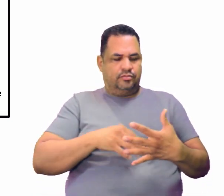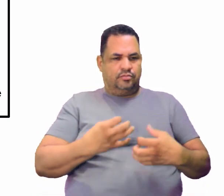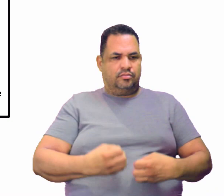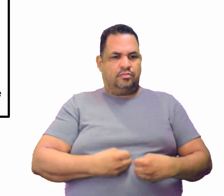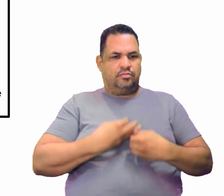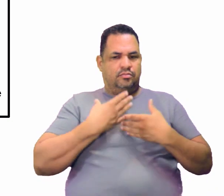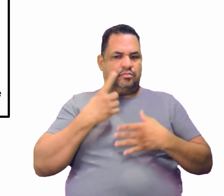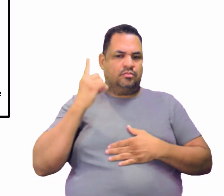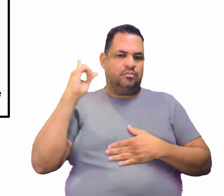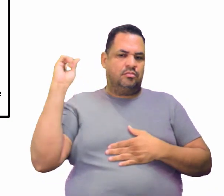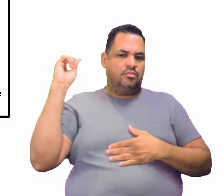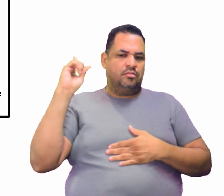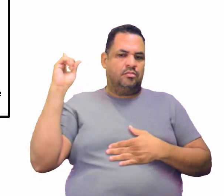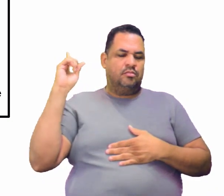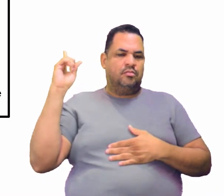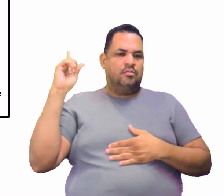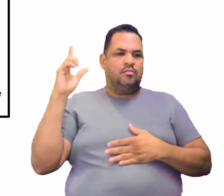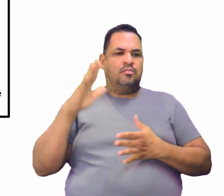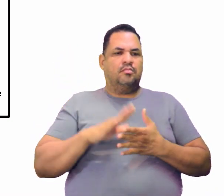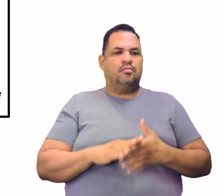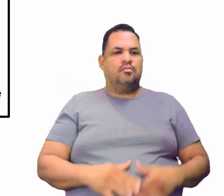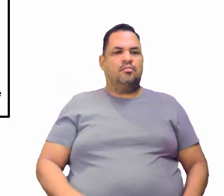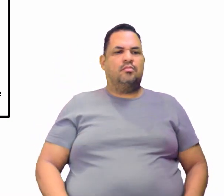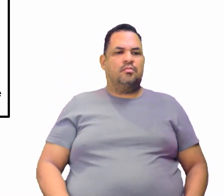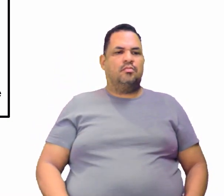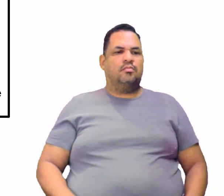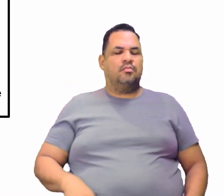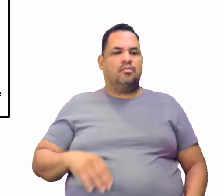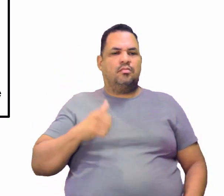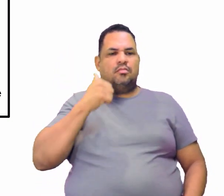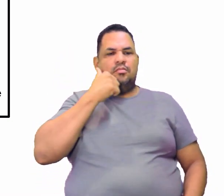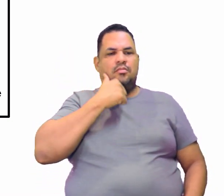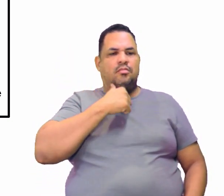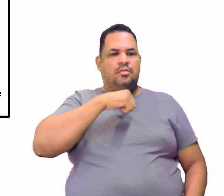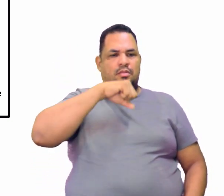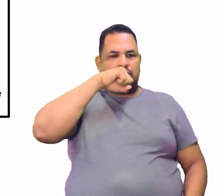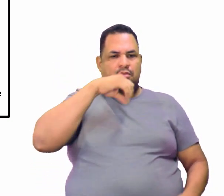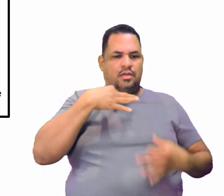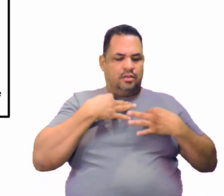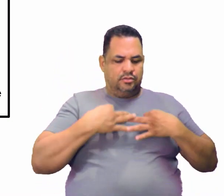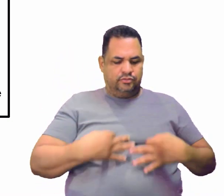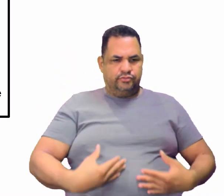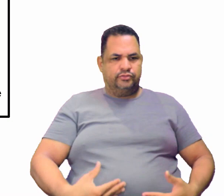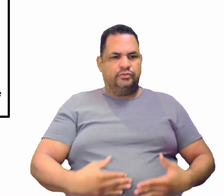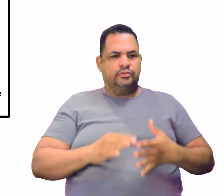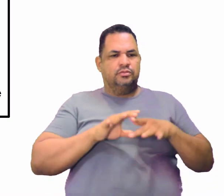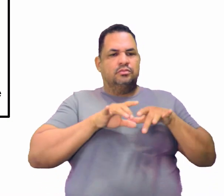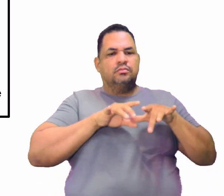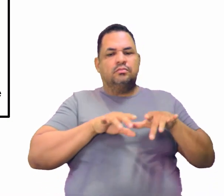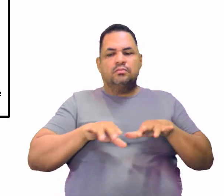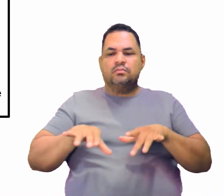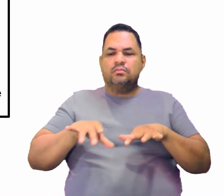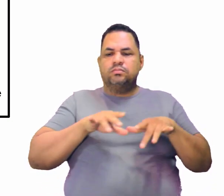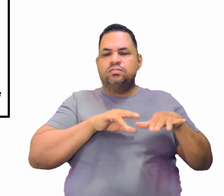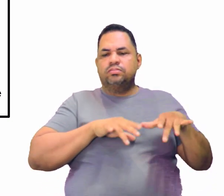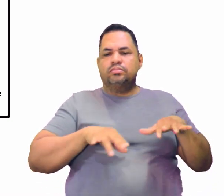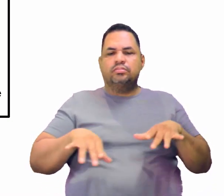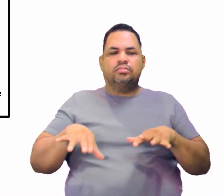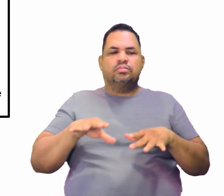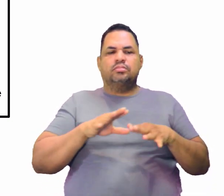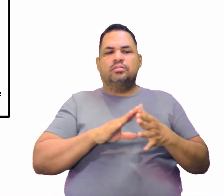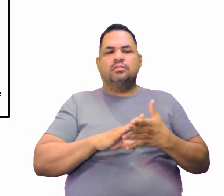poema abaixo. Mamãe vestida de rendas tocava piano no